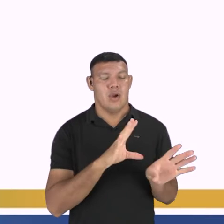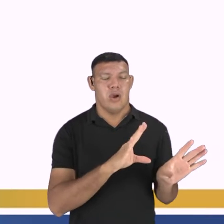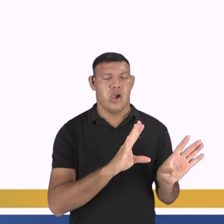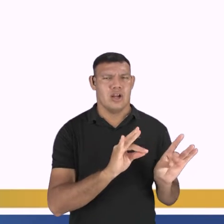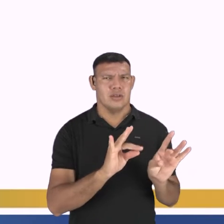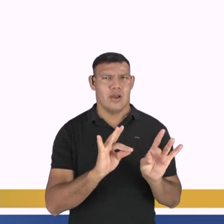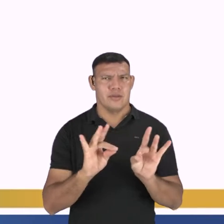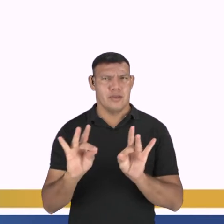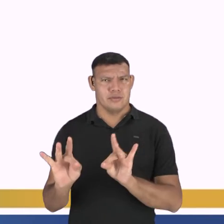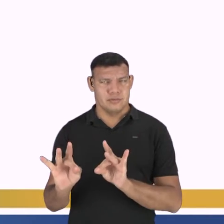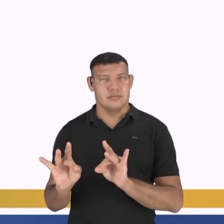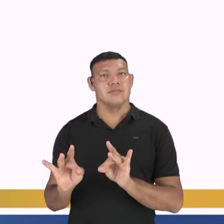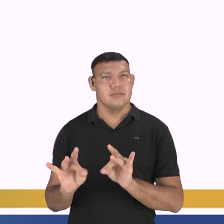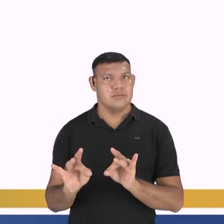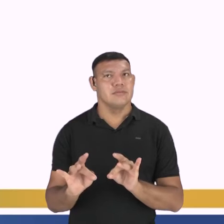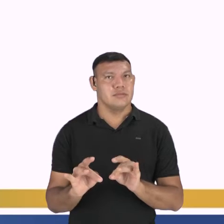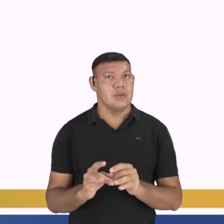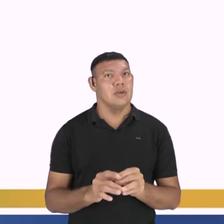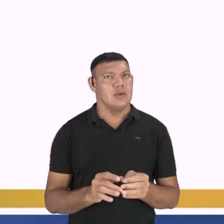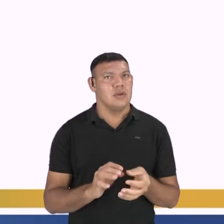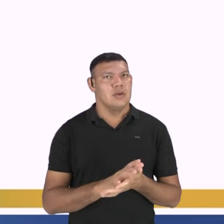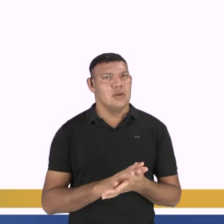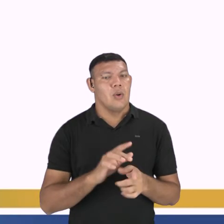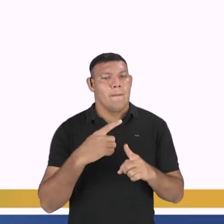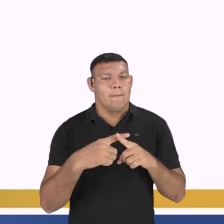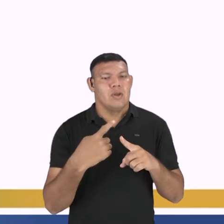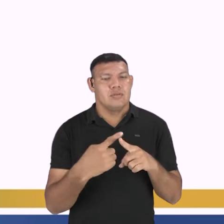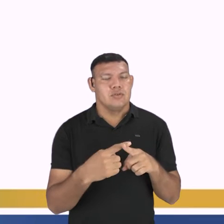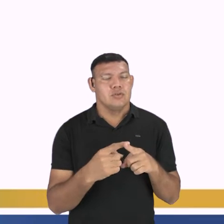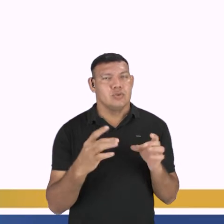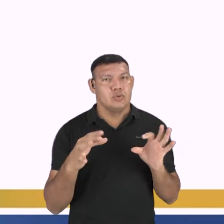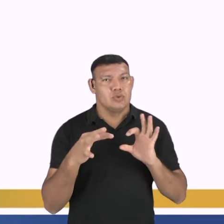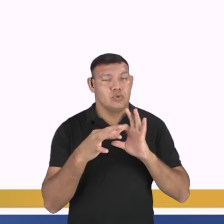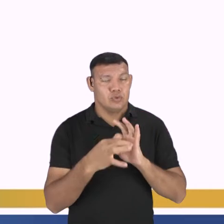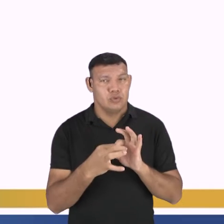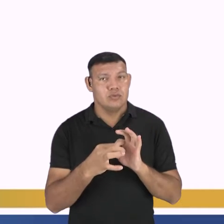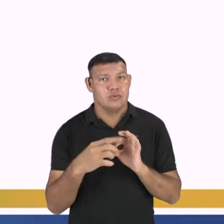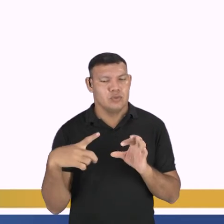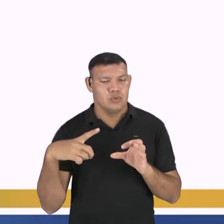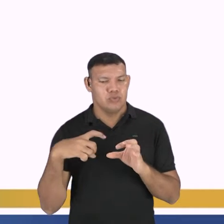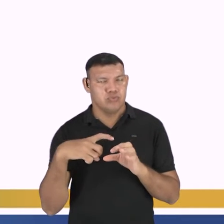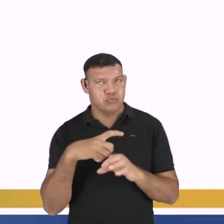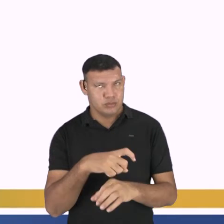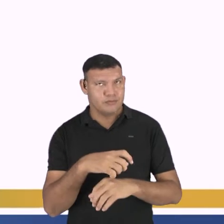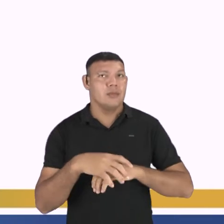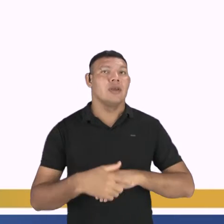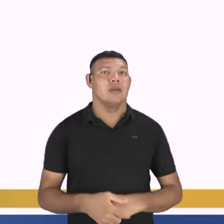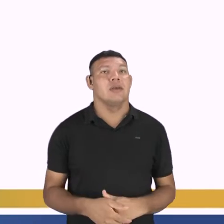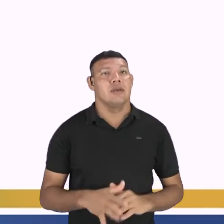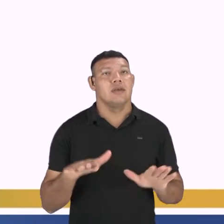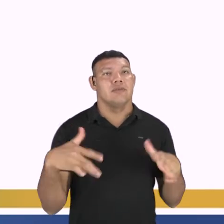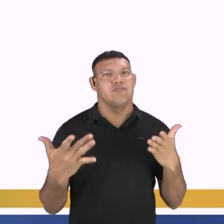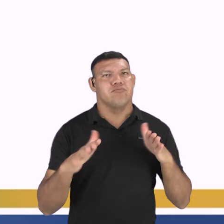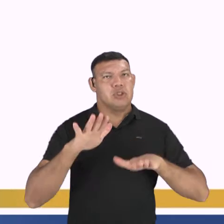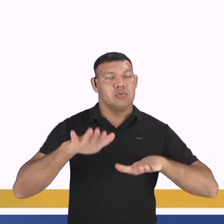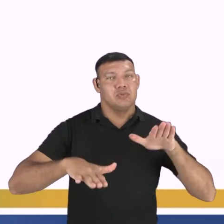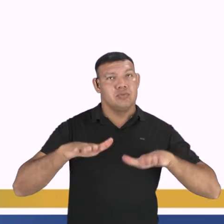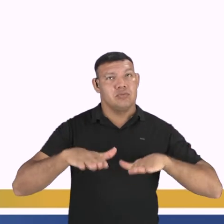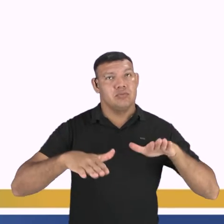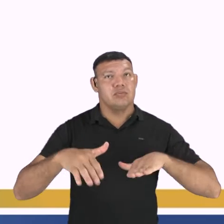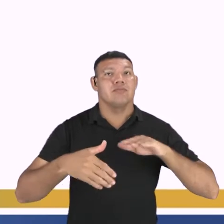de 60% do volume do sêmen do homem. Essas secreções, elas variam, né,